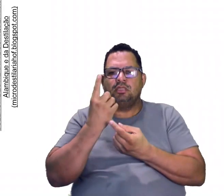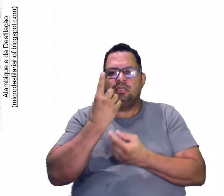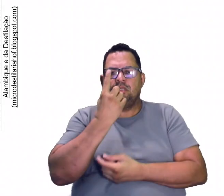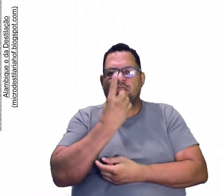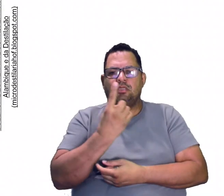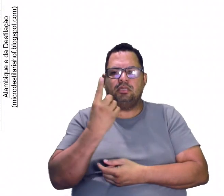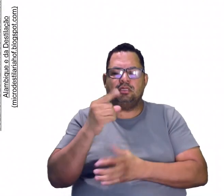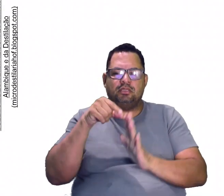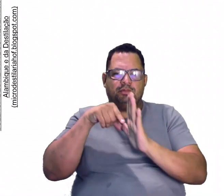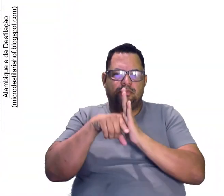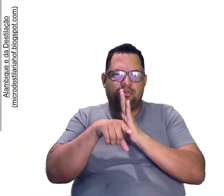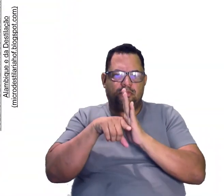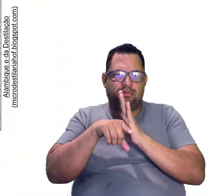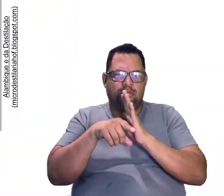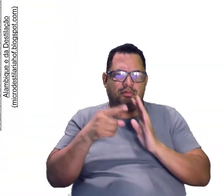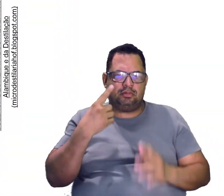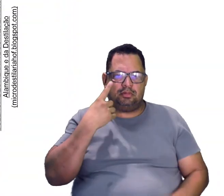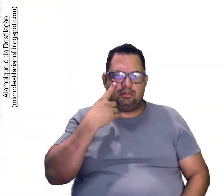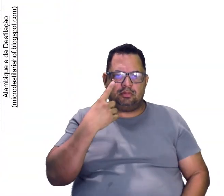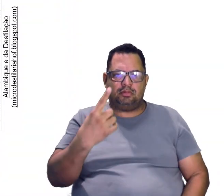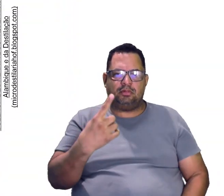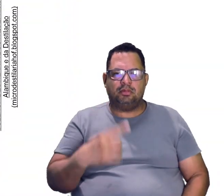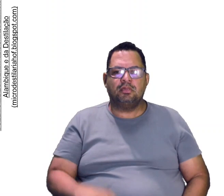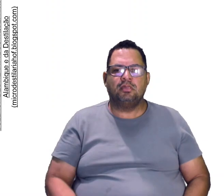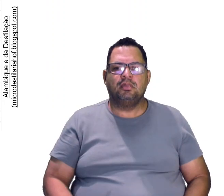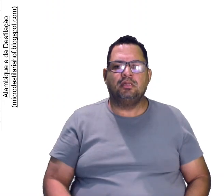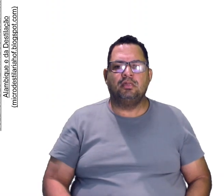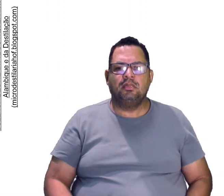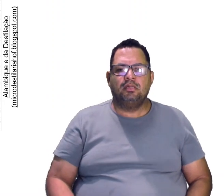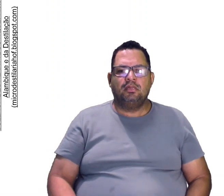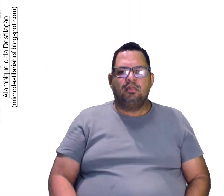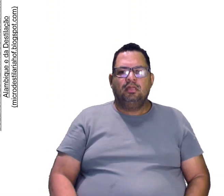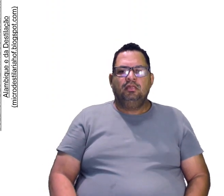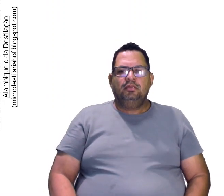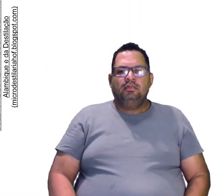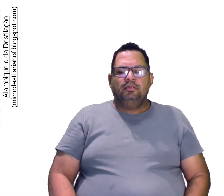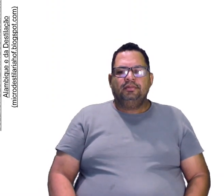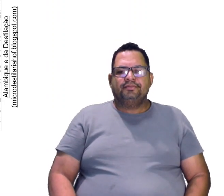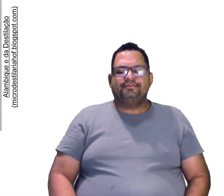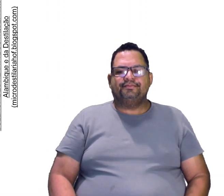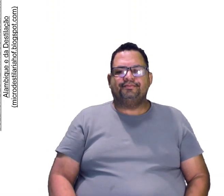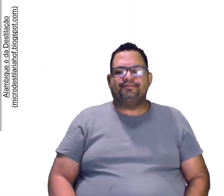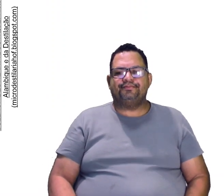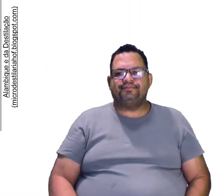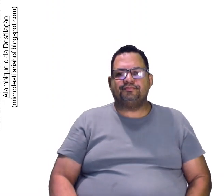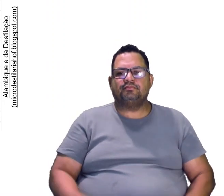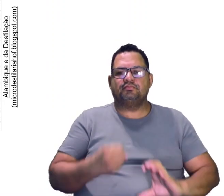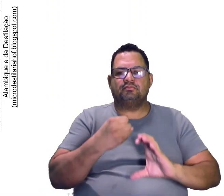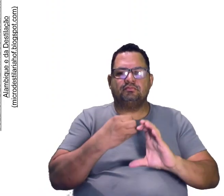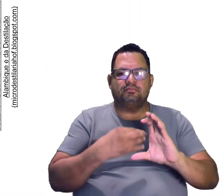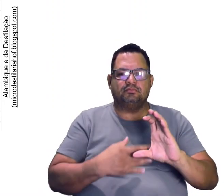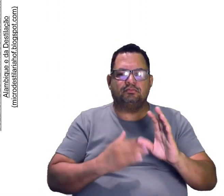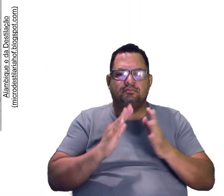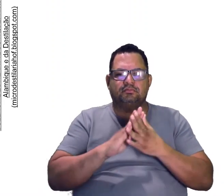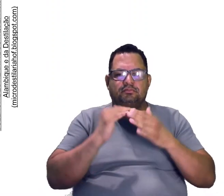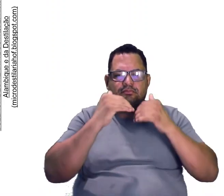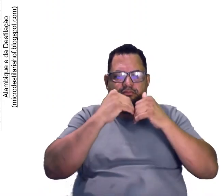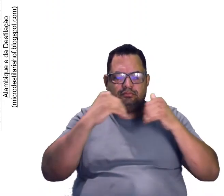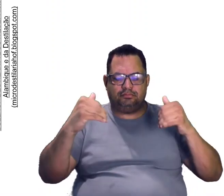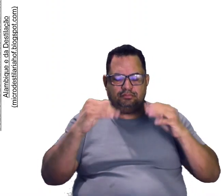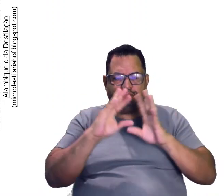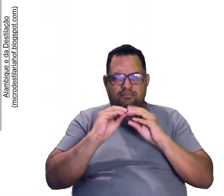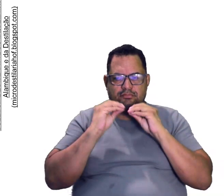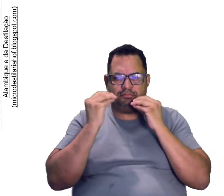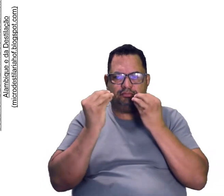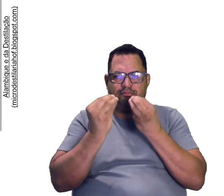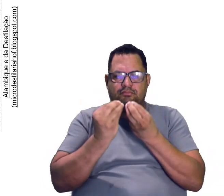Exatamente aqui o que nós observamos, né? Um processo bem rudimentar, mas que caracteriza a separação de